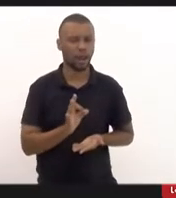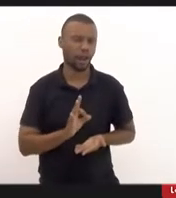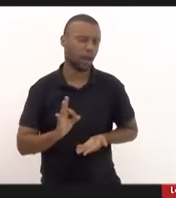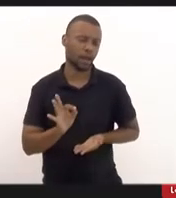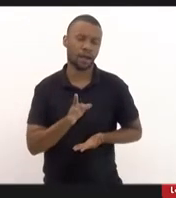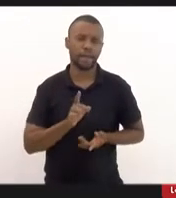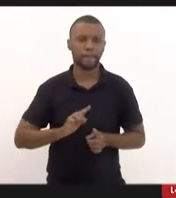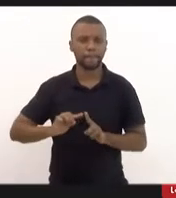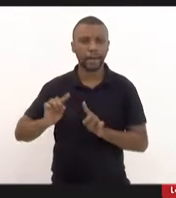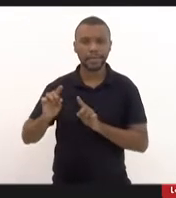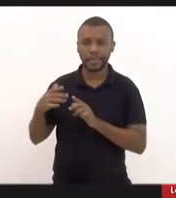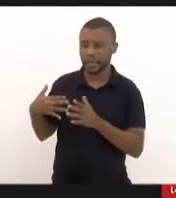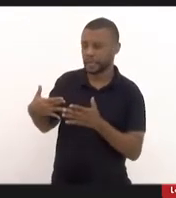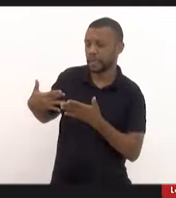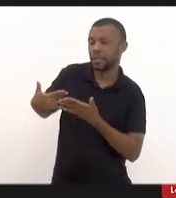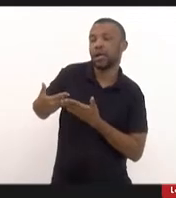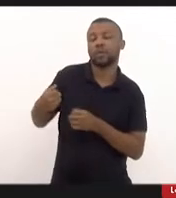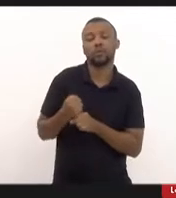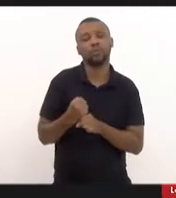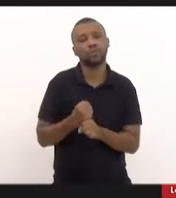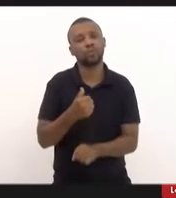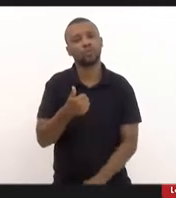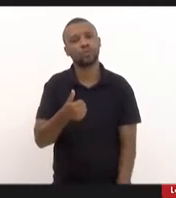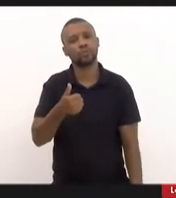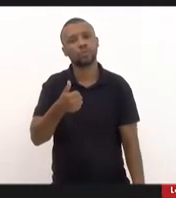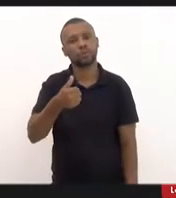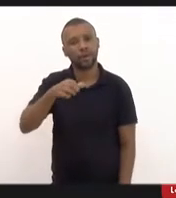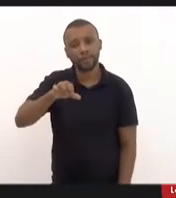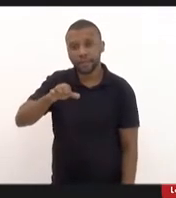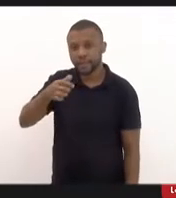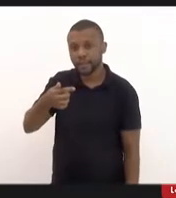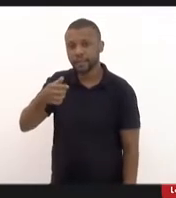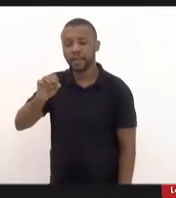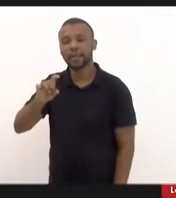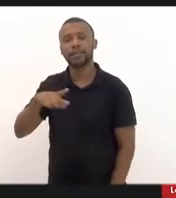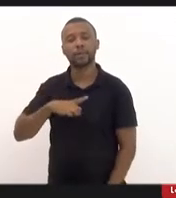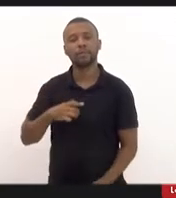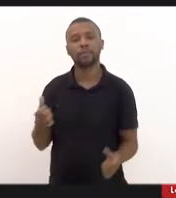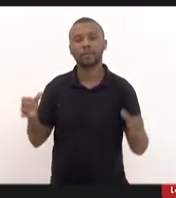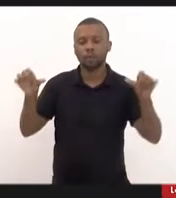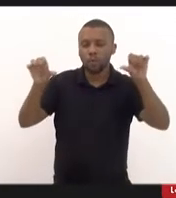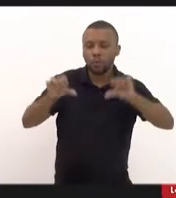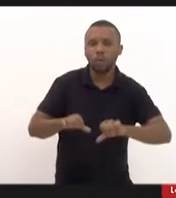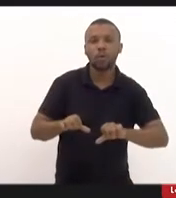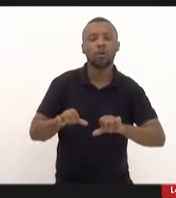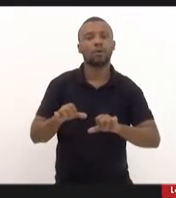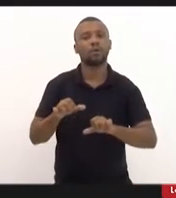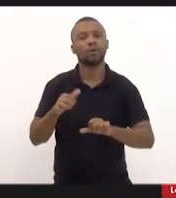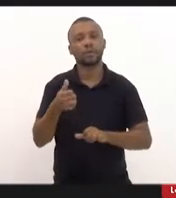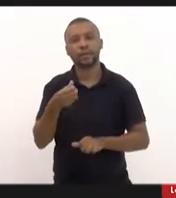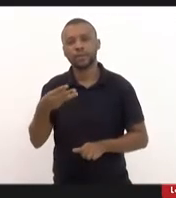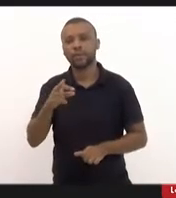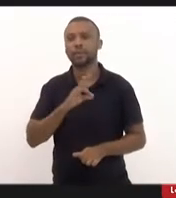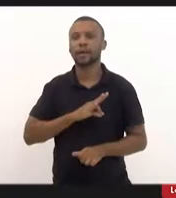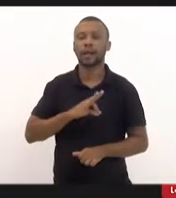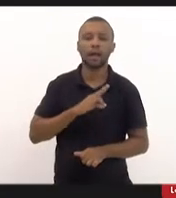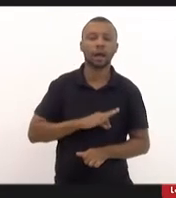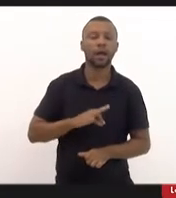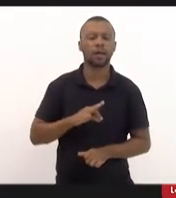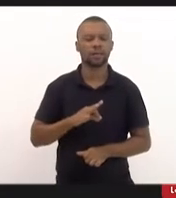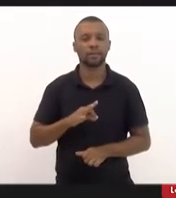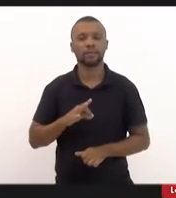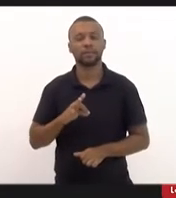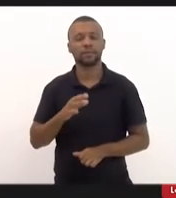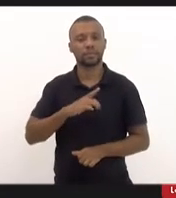essa trajetória desde 70, nós estamos na 18ª posição em termos de receita por habitante, 13º do ICMS. Temos que discutir sempre os